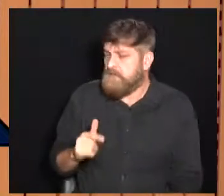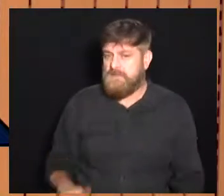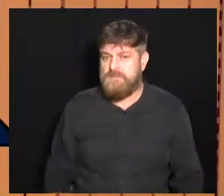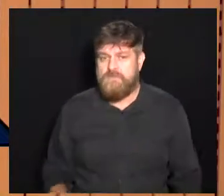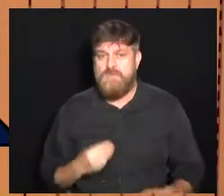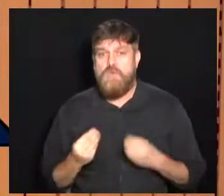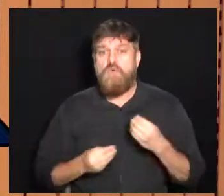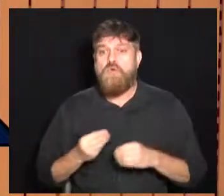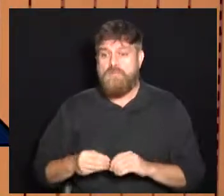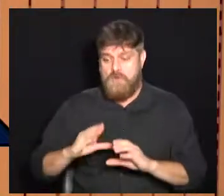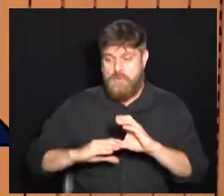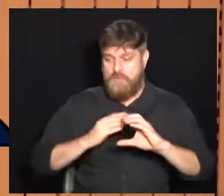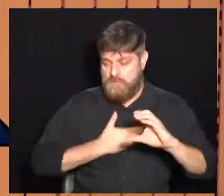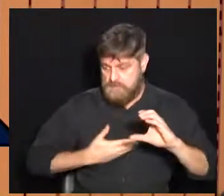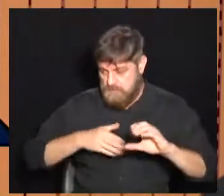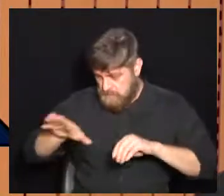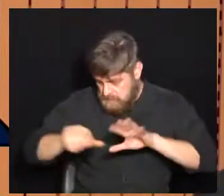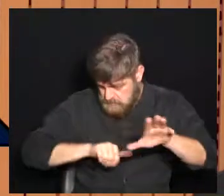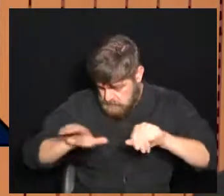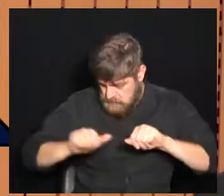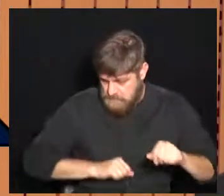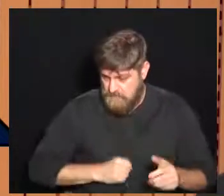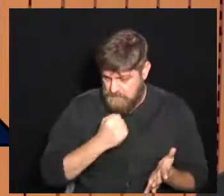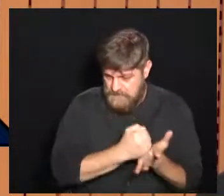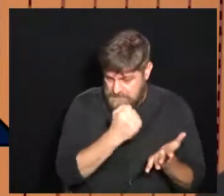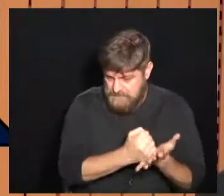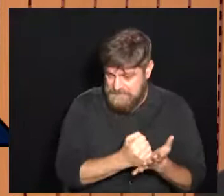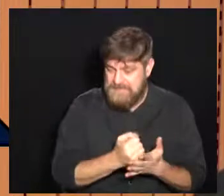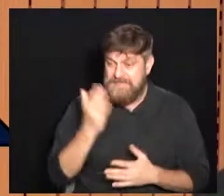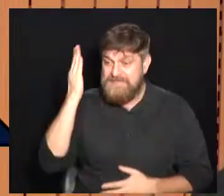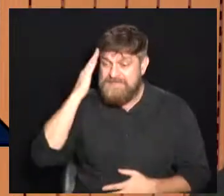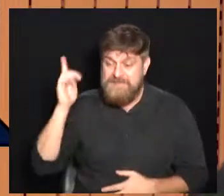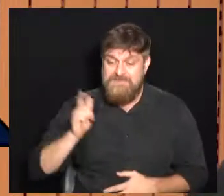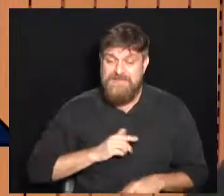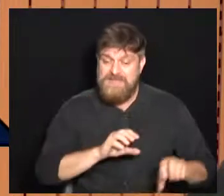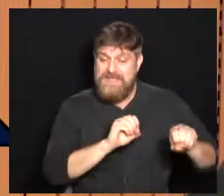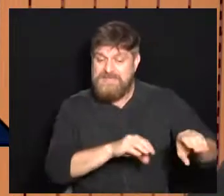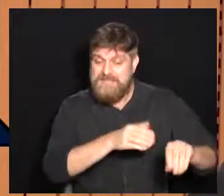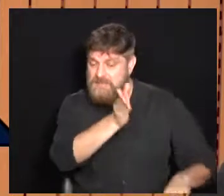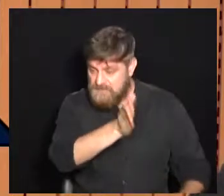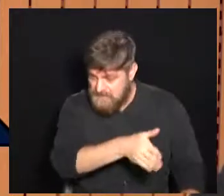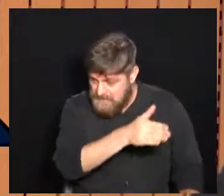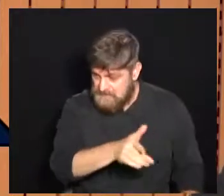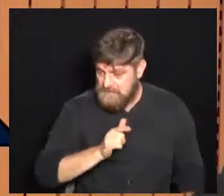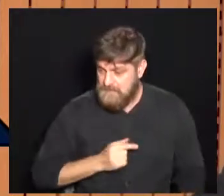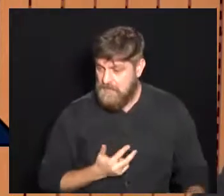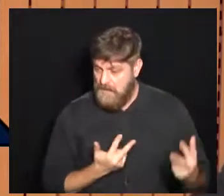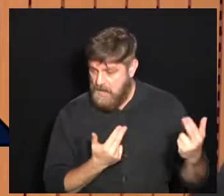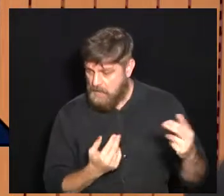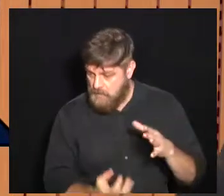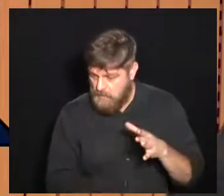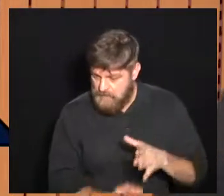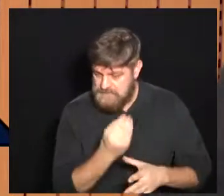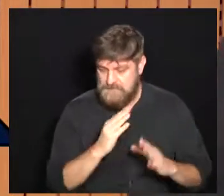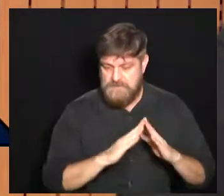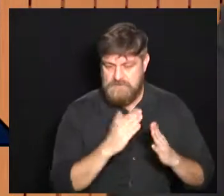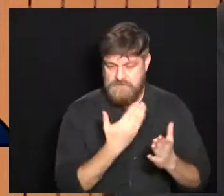do concurso, se já há previsão de novos cancelamentos de aula, como ocorreu, por exemplo, na Escola Correia de